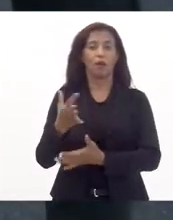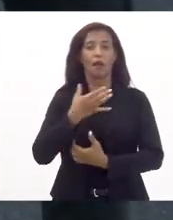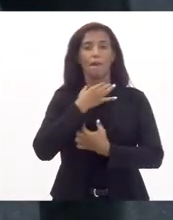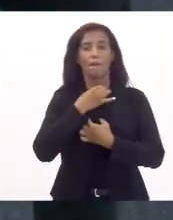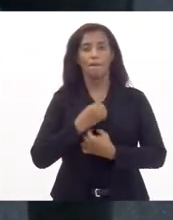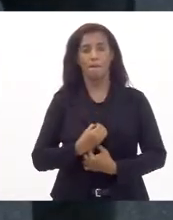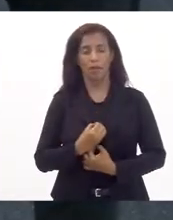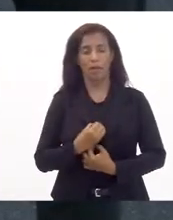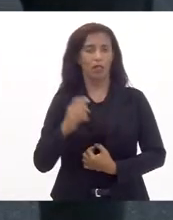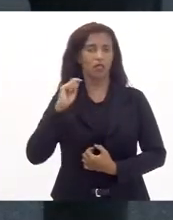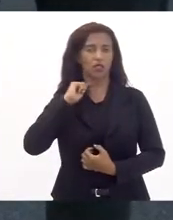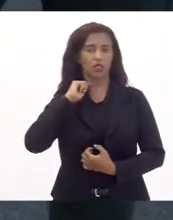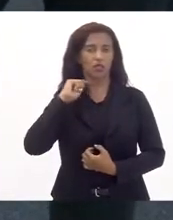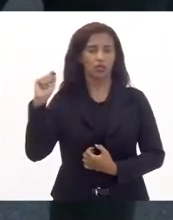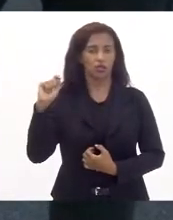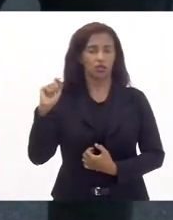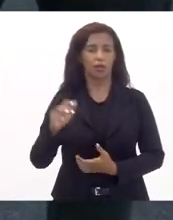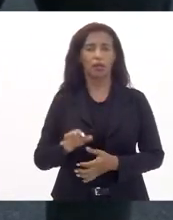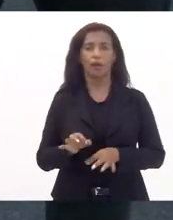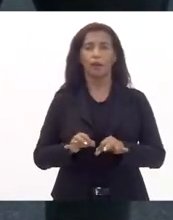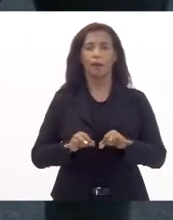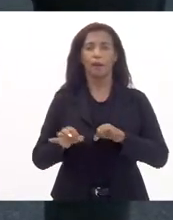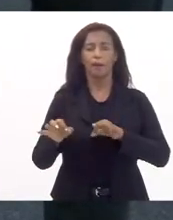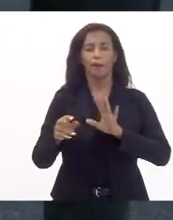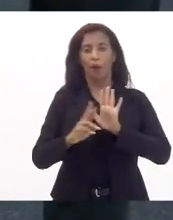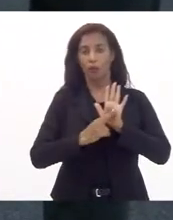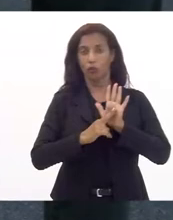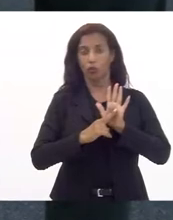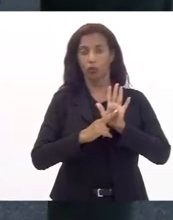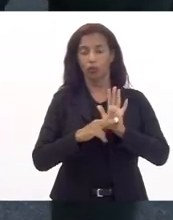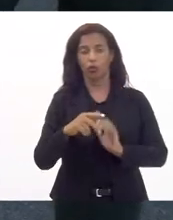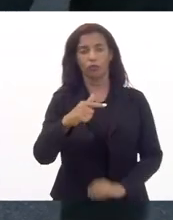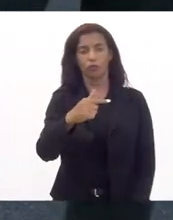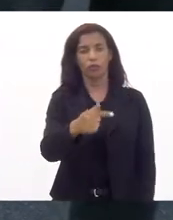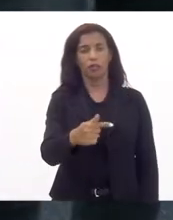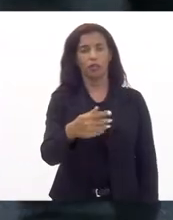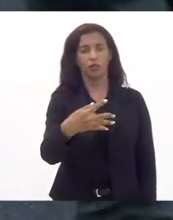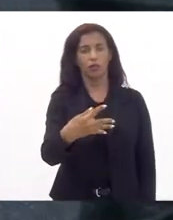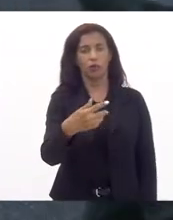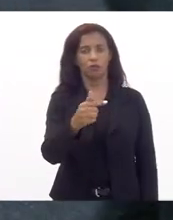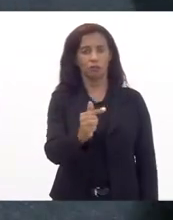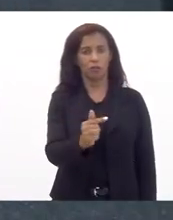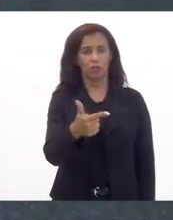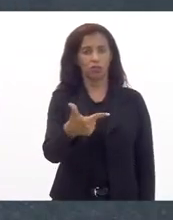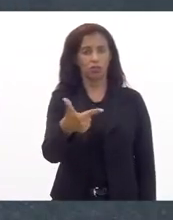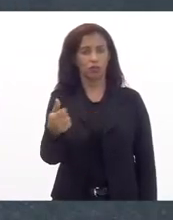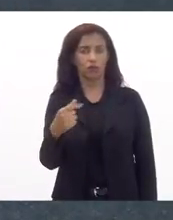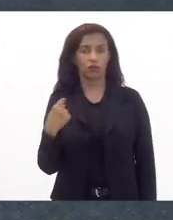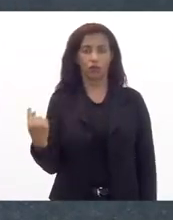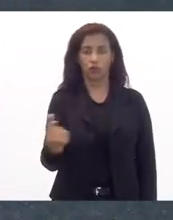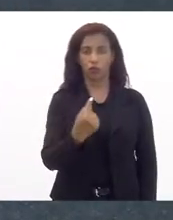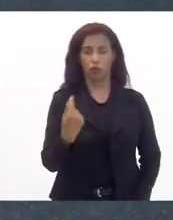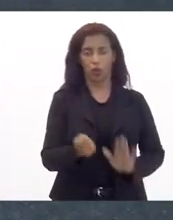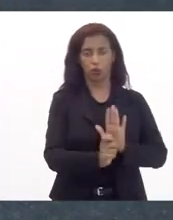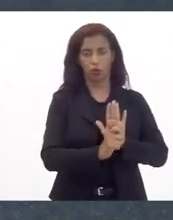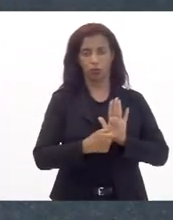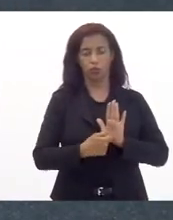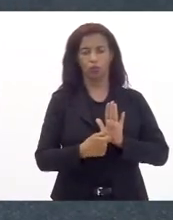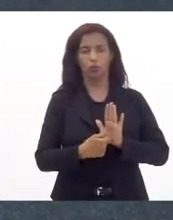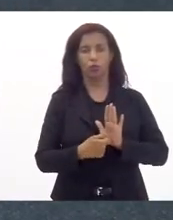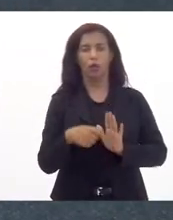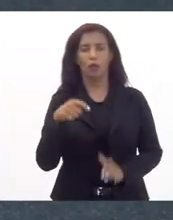medalha Tiradentes projeto de resolução 747 de 2021 de nossa autoria